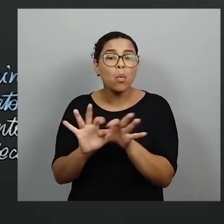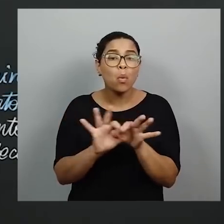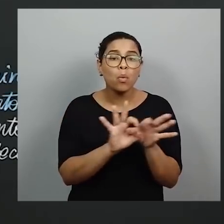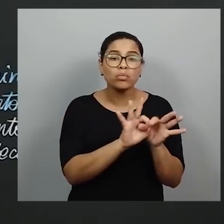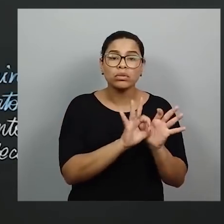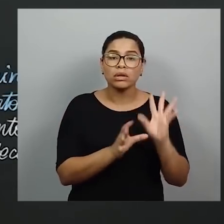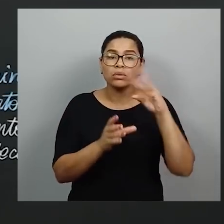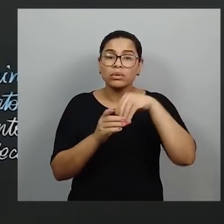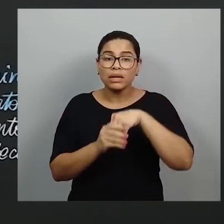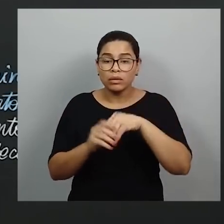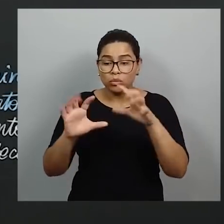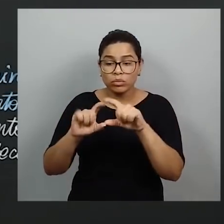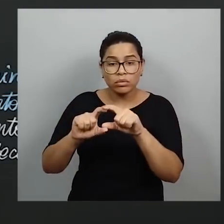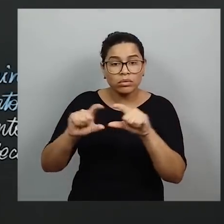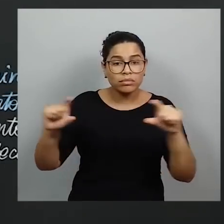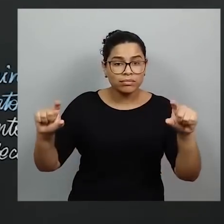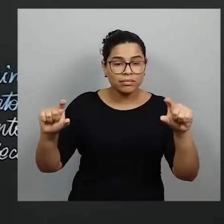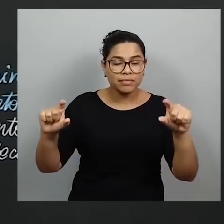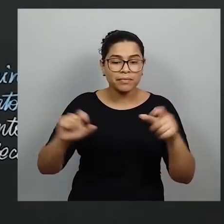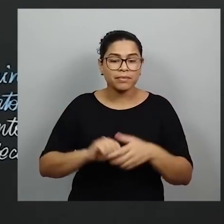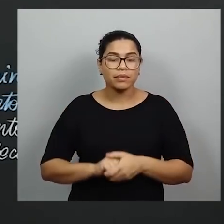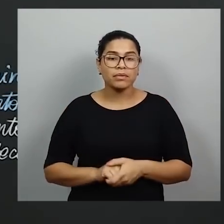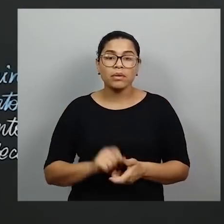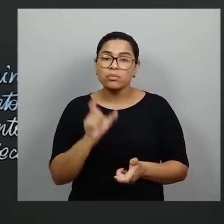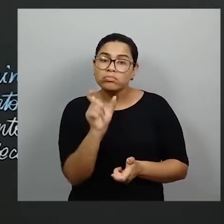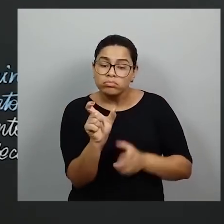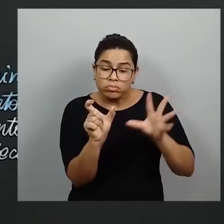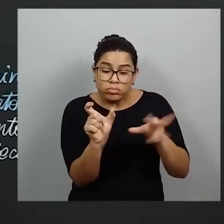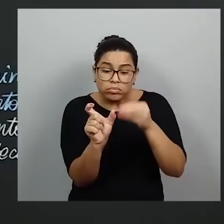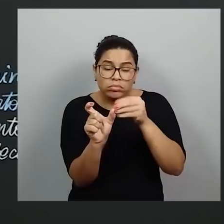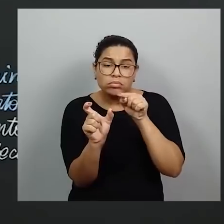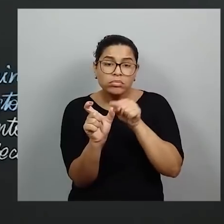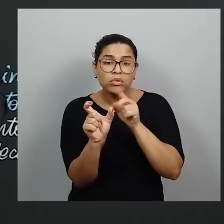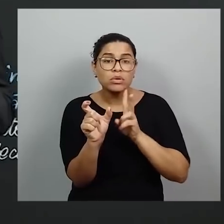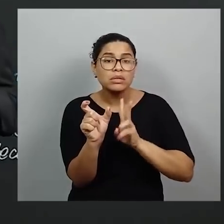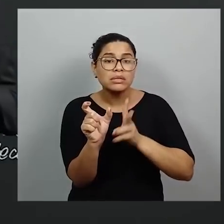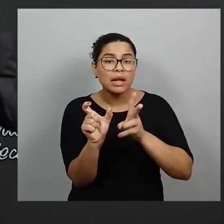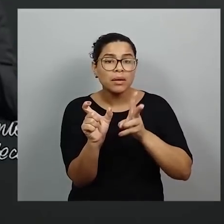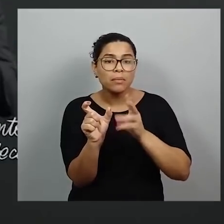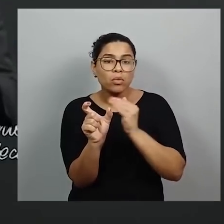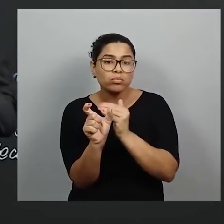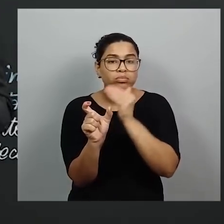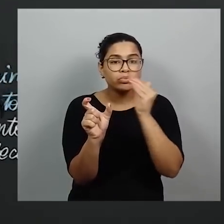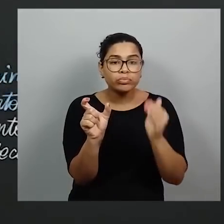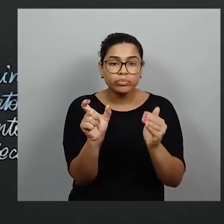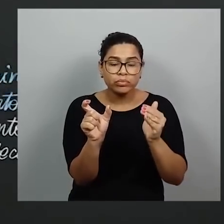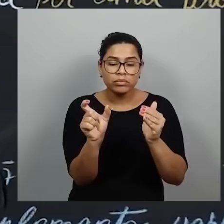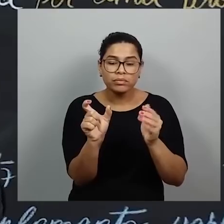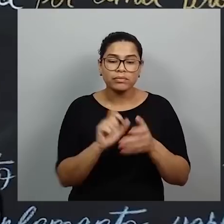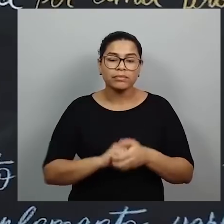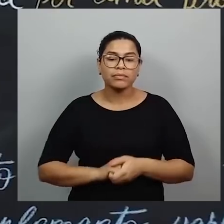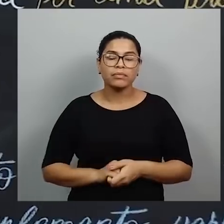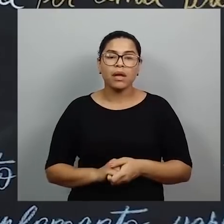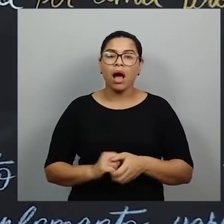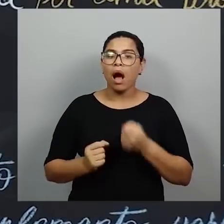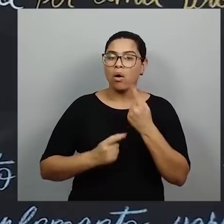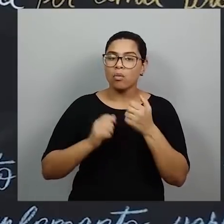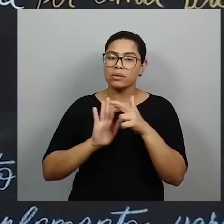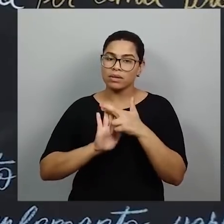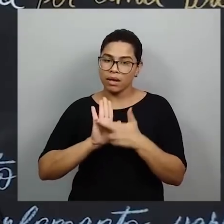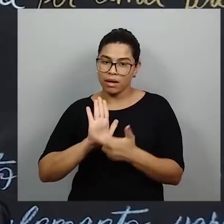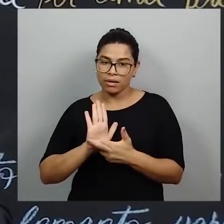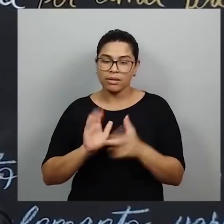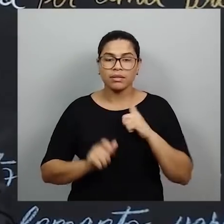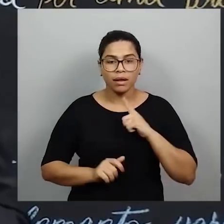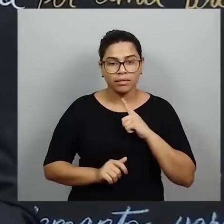que vai estabelecer essa conexão. Esse termo que complementa o nome também vem sempre à direita do nome ao qual ele complementa. Essas são algumas